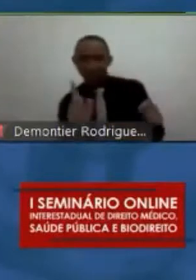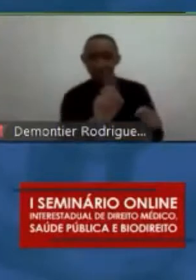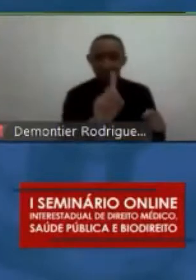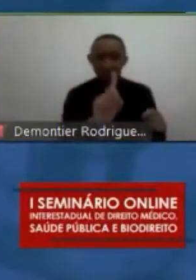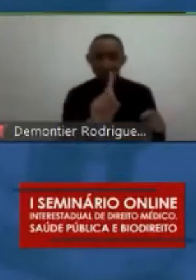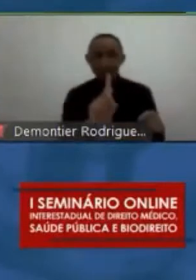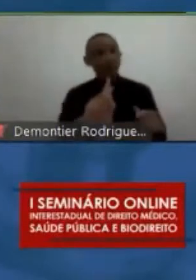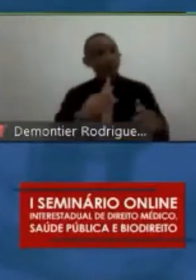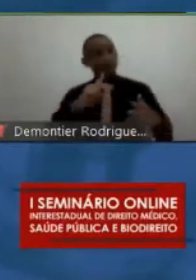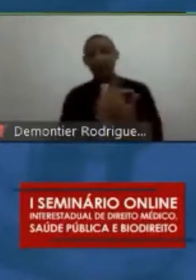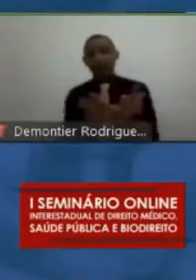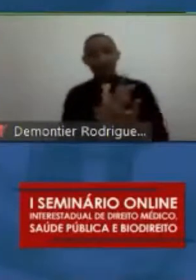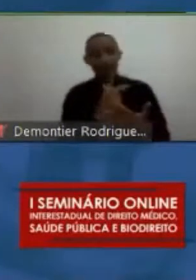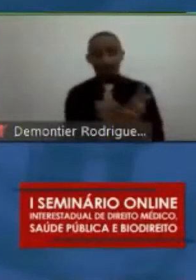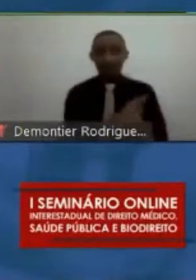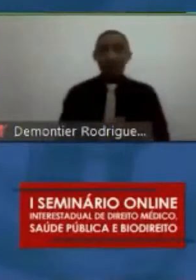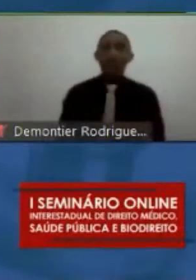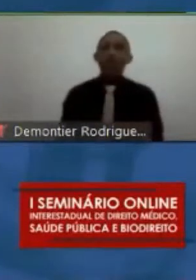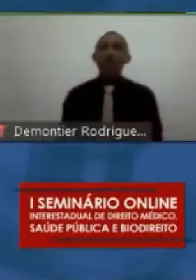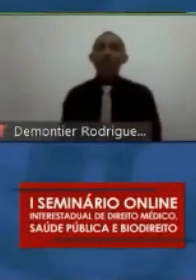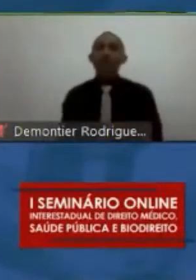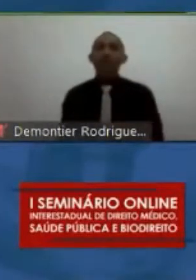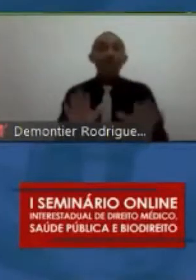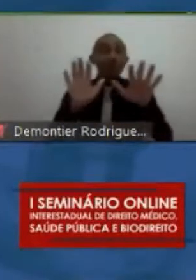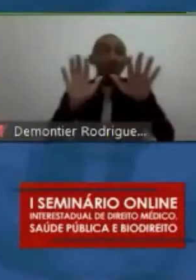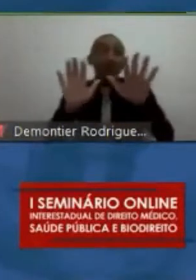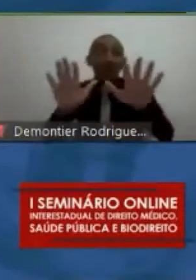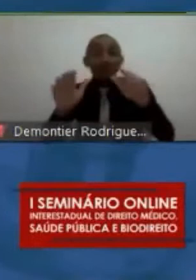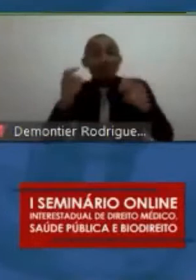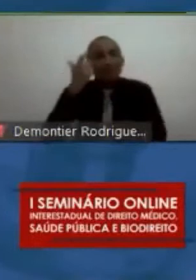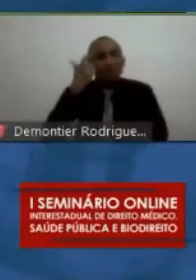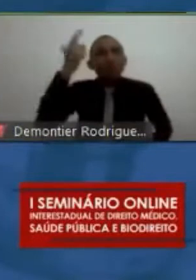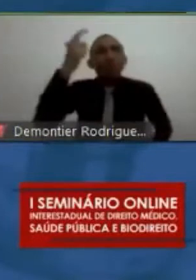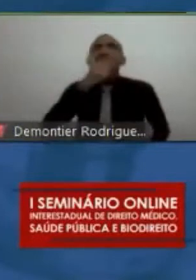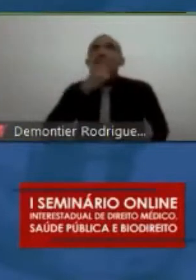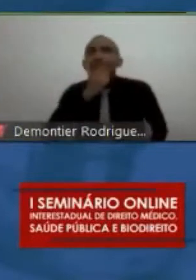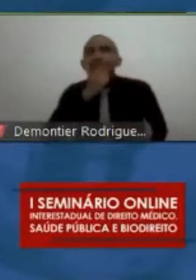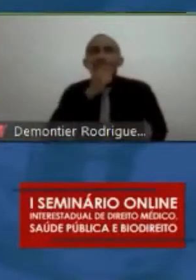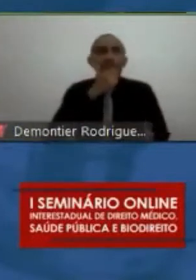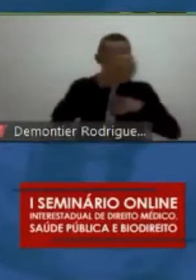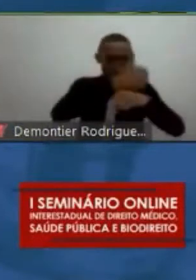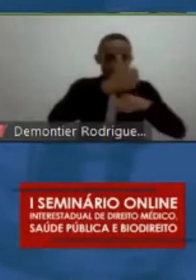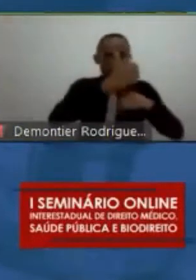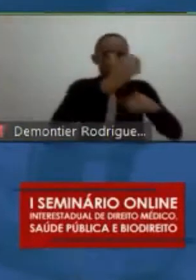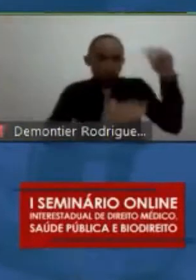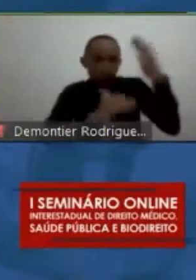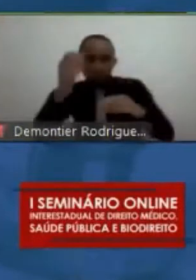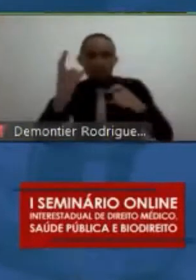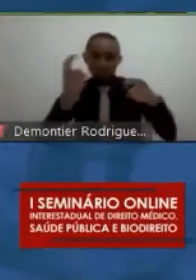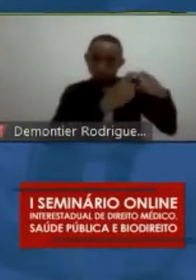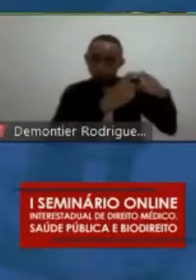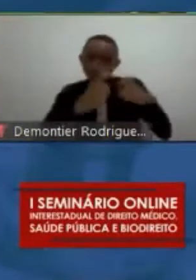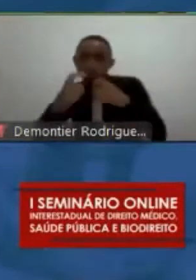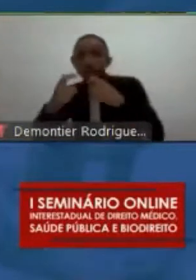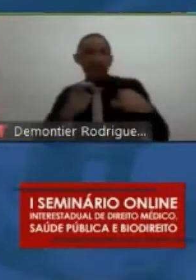práticas clínicas para o paciente. E será que, quando a gente lembra aos profissionais da saúde quais são essas práticas, quais